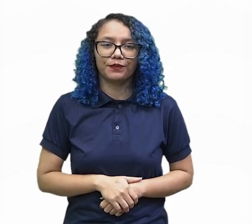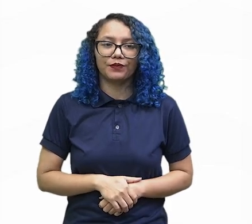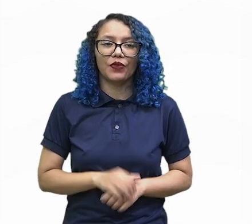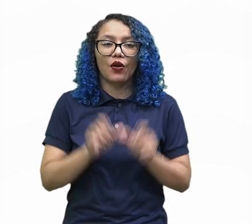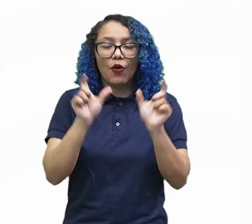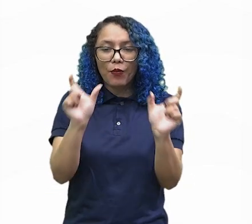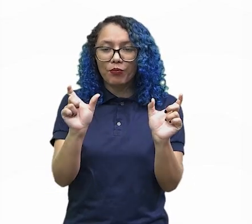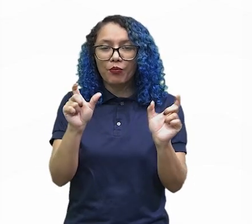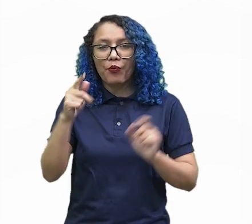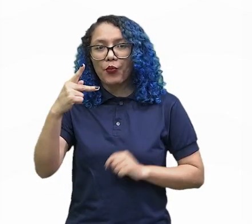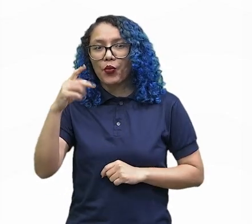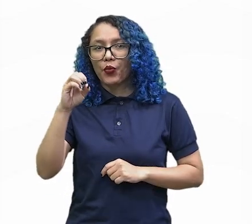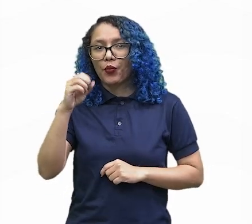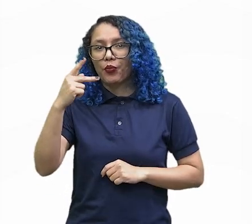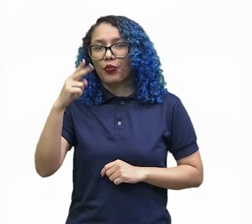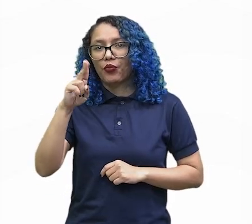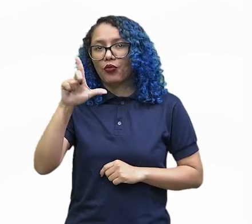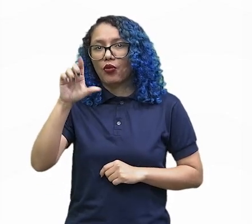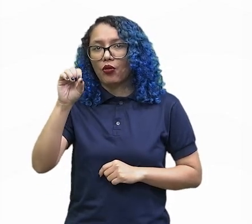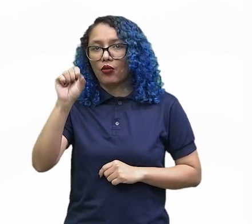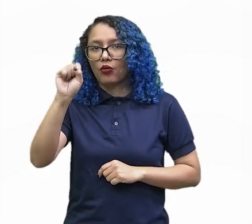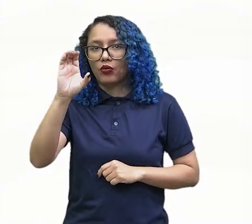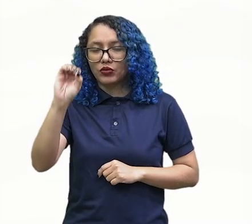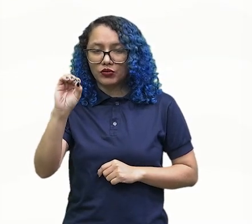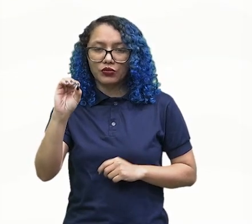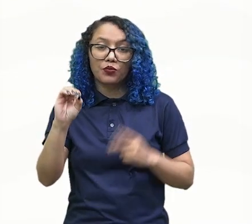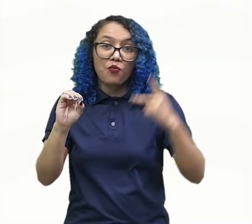só, populoso e